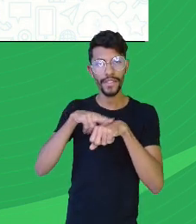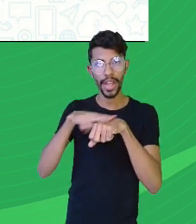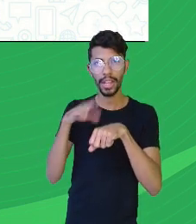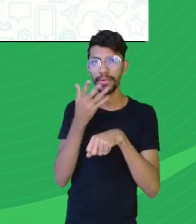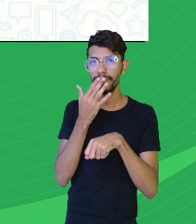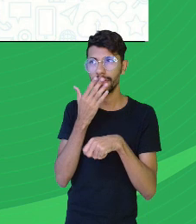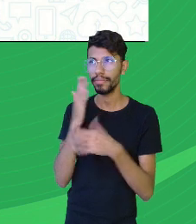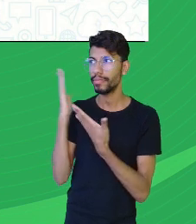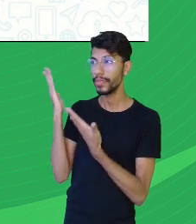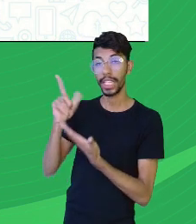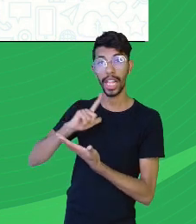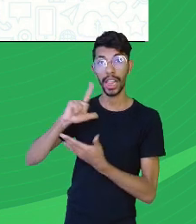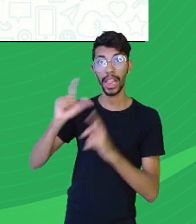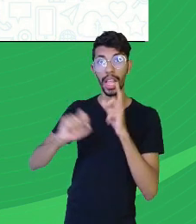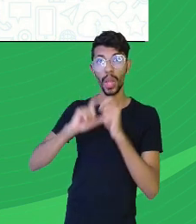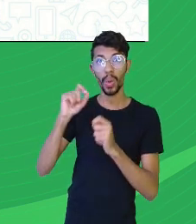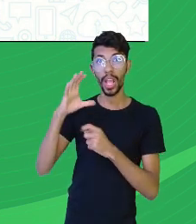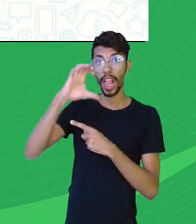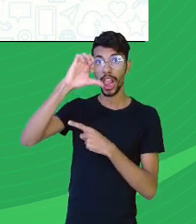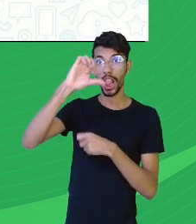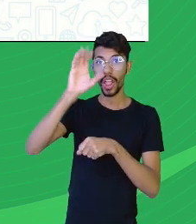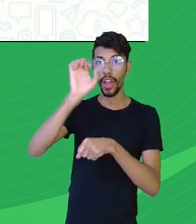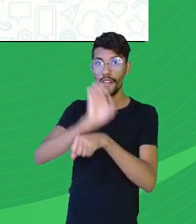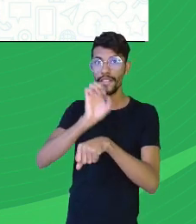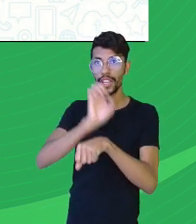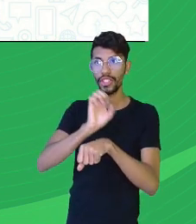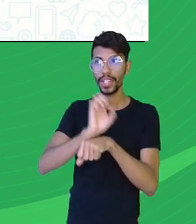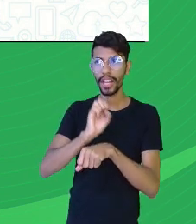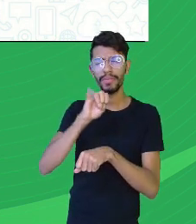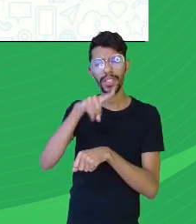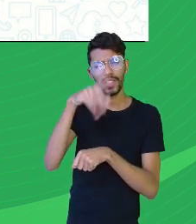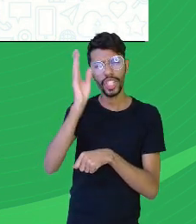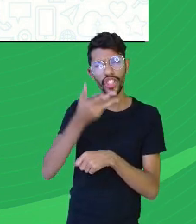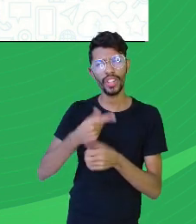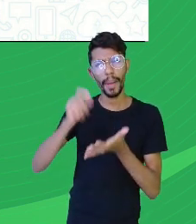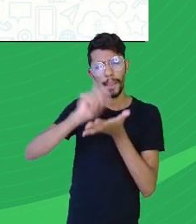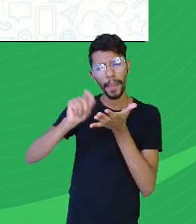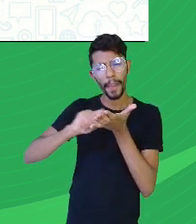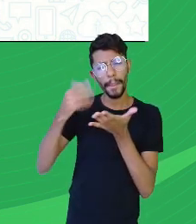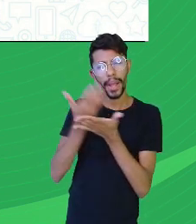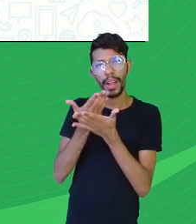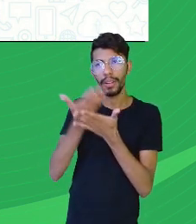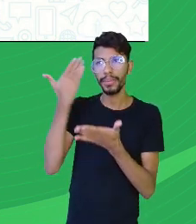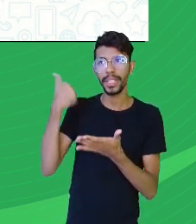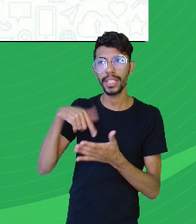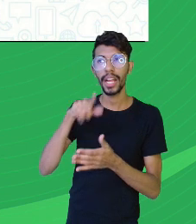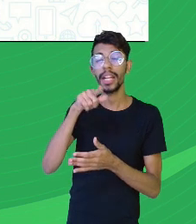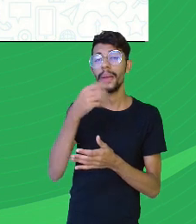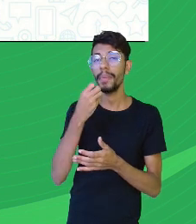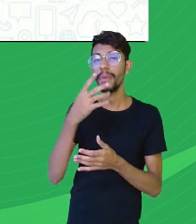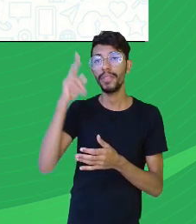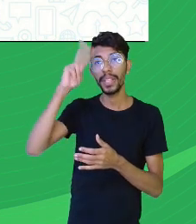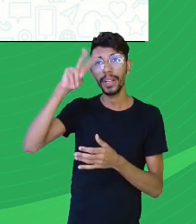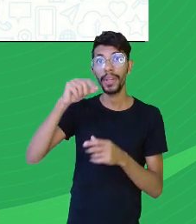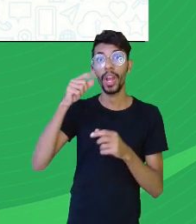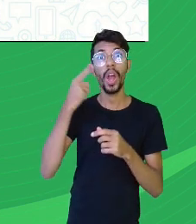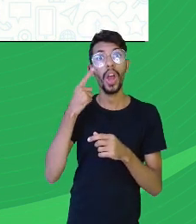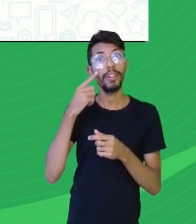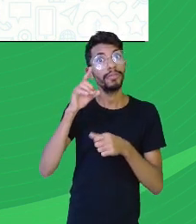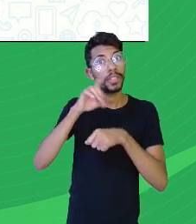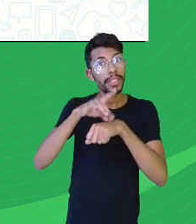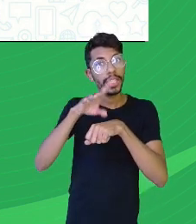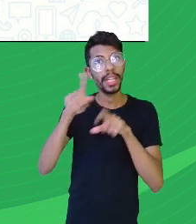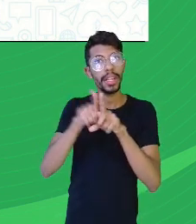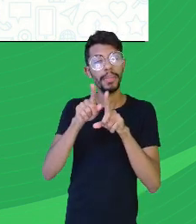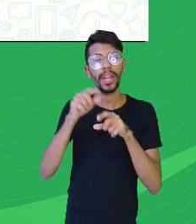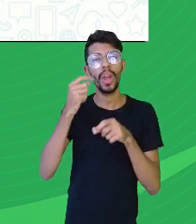você já anotou na aula anterior, com certeza você vai lembrar. E é bom, eu vou te dar essa dica, você colocar a data na aula que você